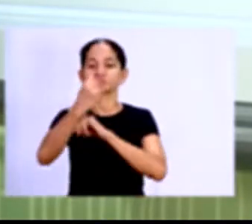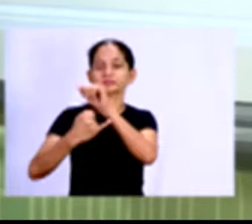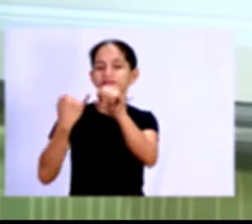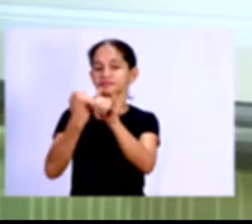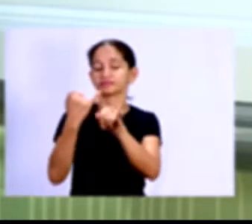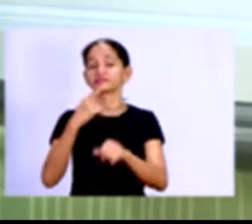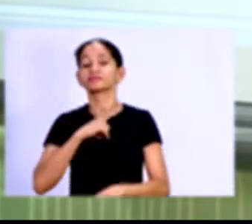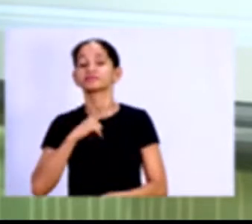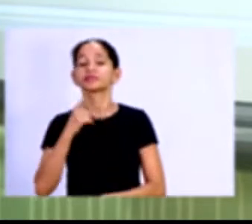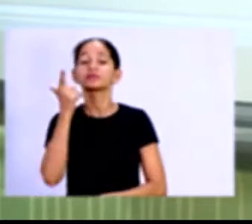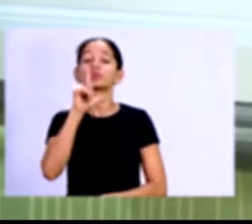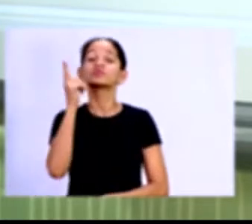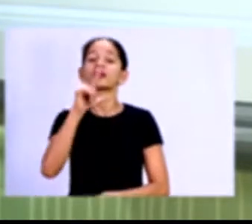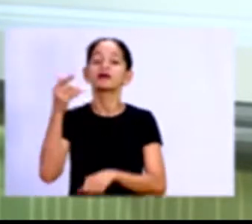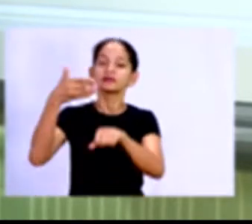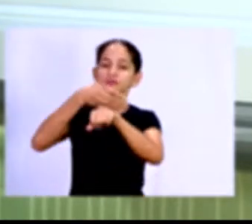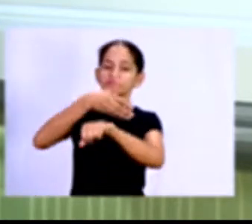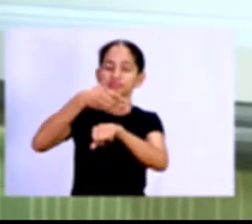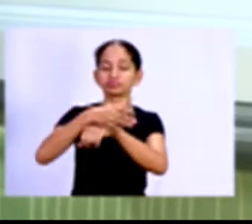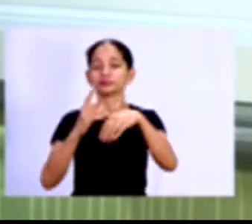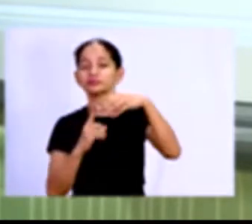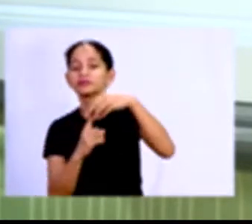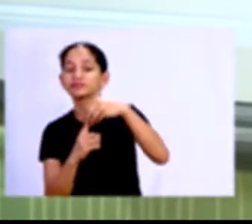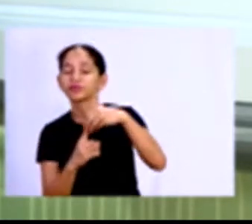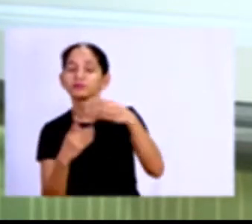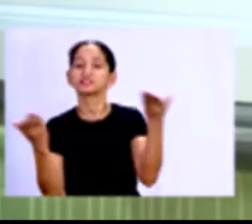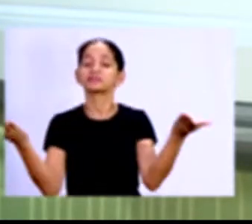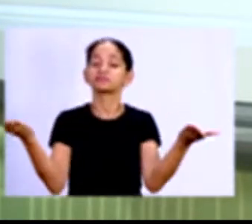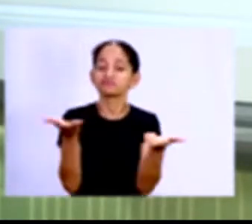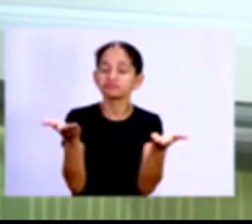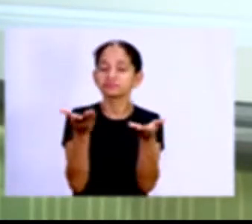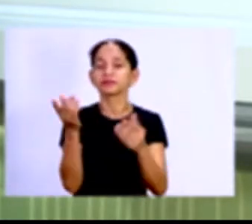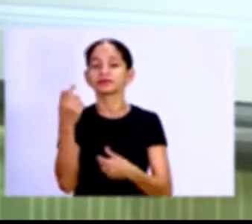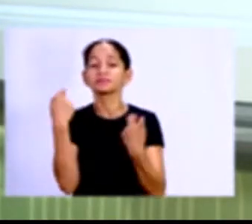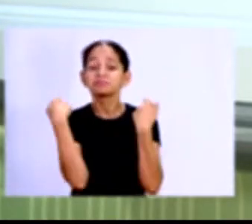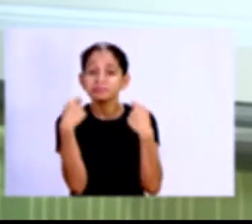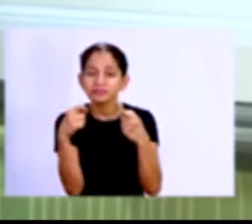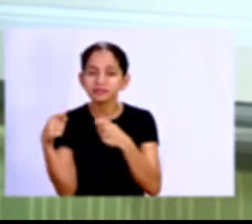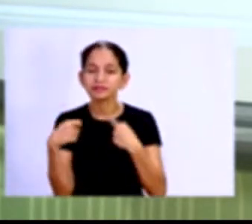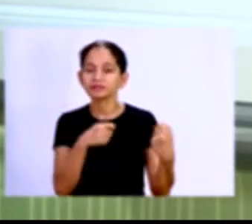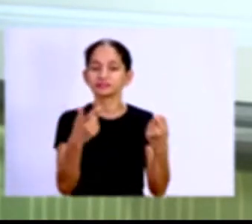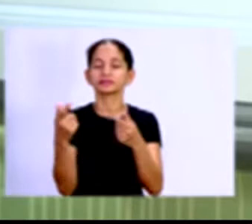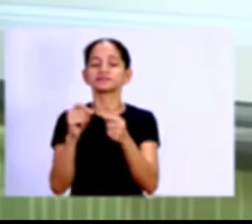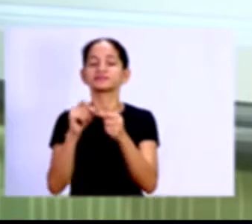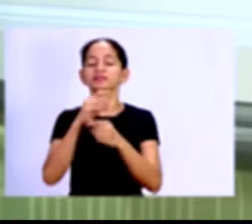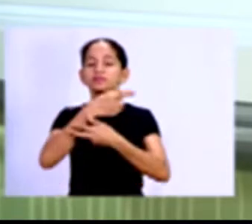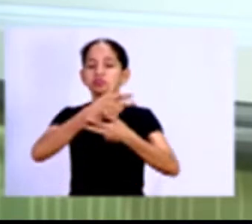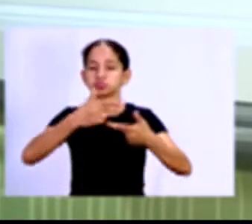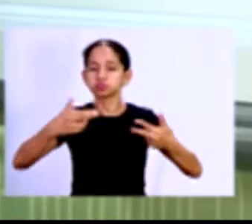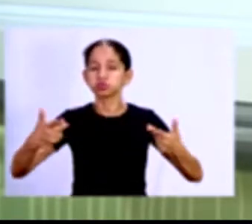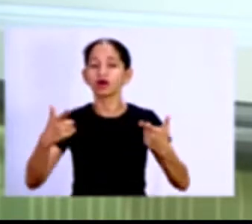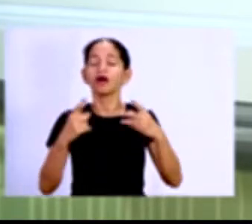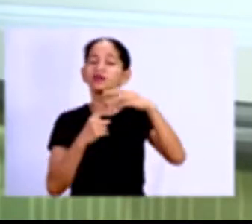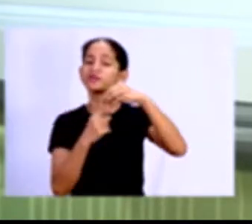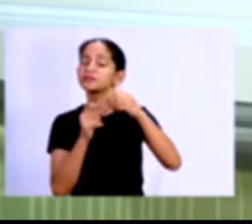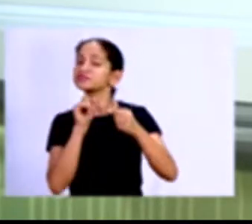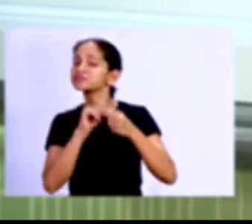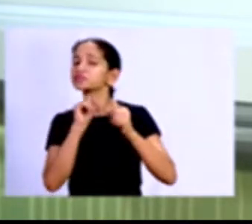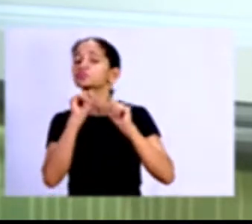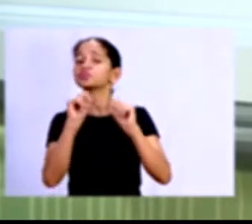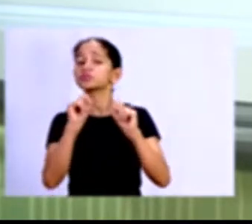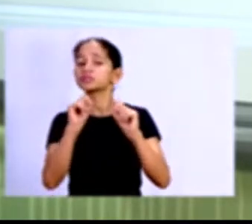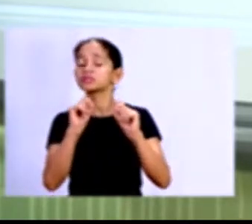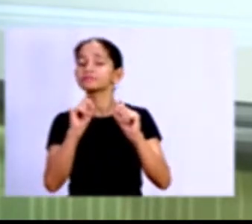você tem acesso a várias informações e é necessário que com essas informações você tenha uma